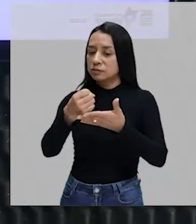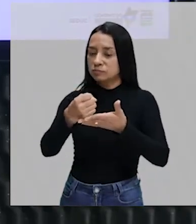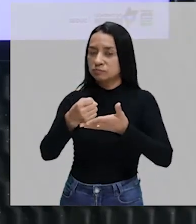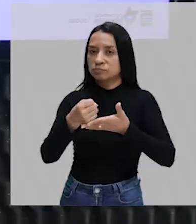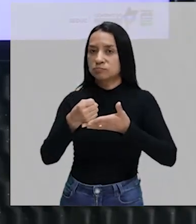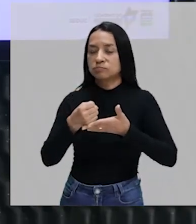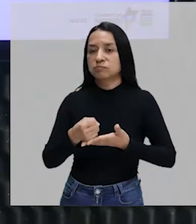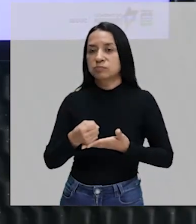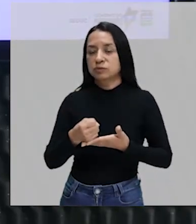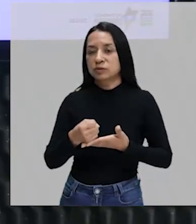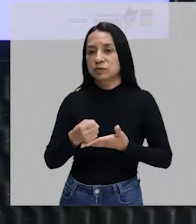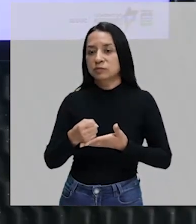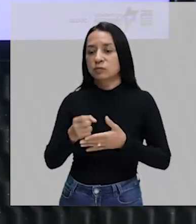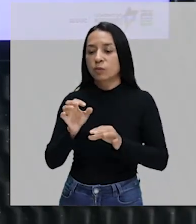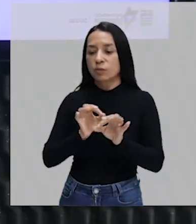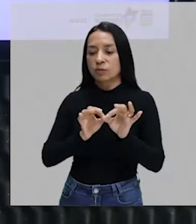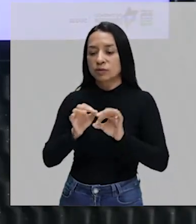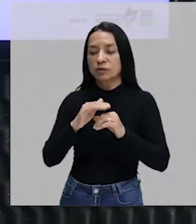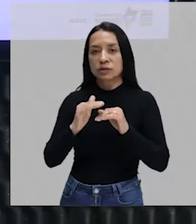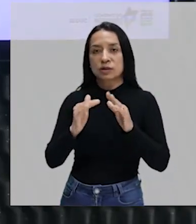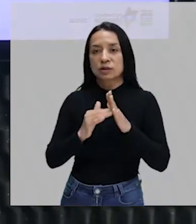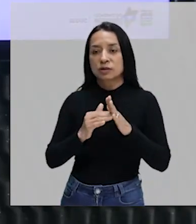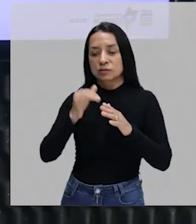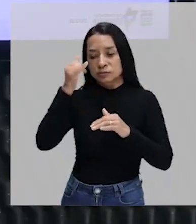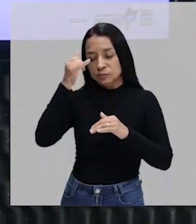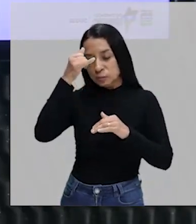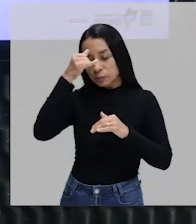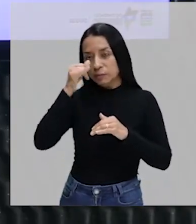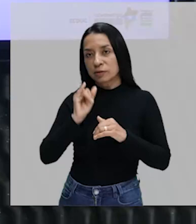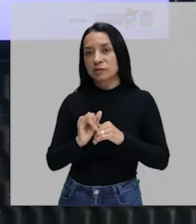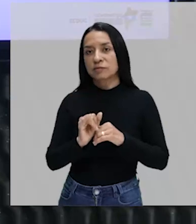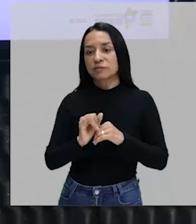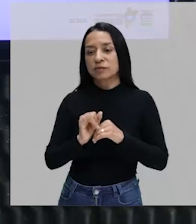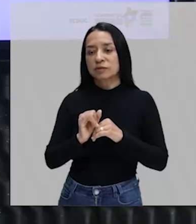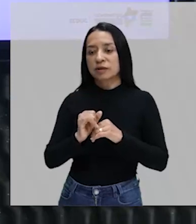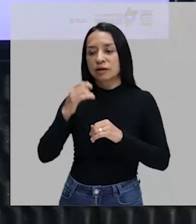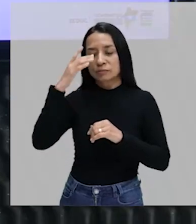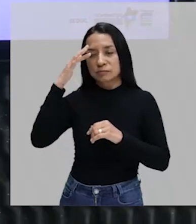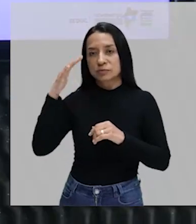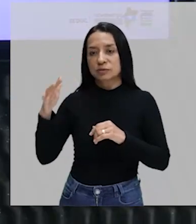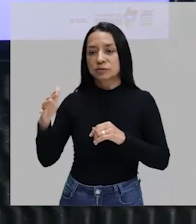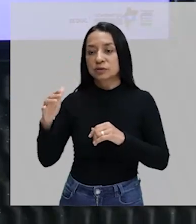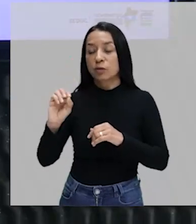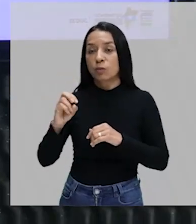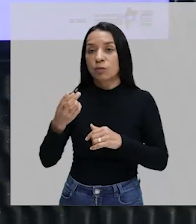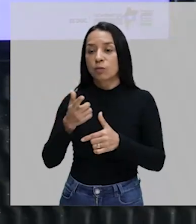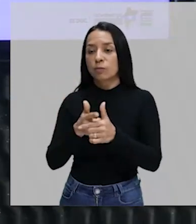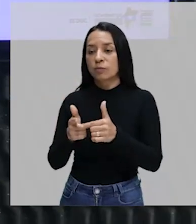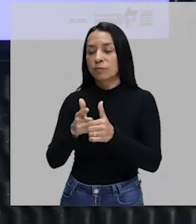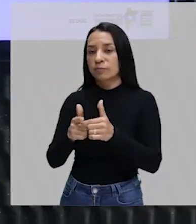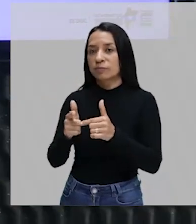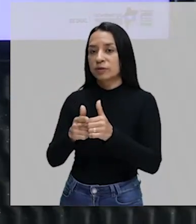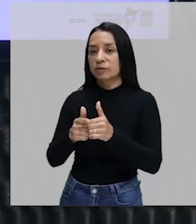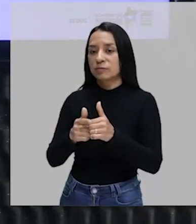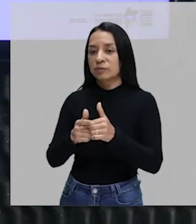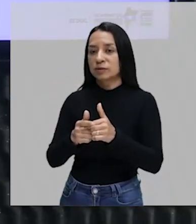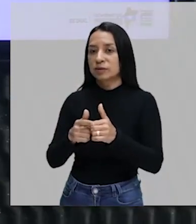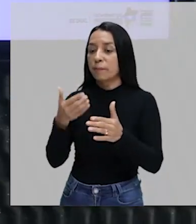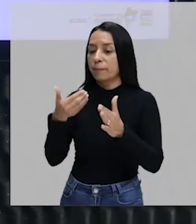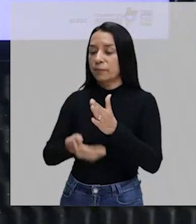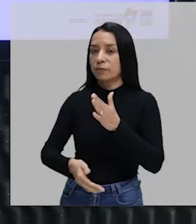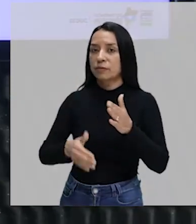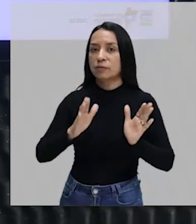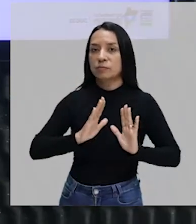pudessem organizar tudo para evitar dispersão, evitar algum problema que tire a atenção de vocês e o foco.